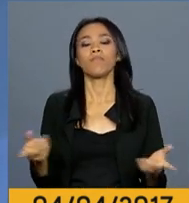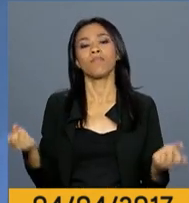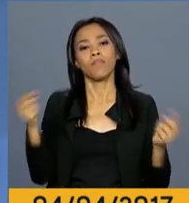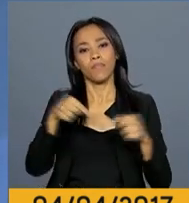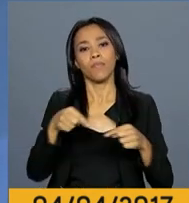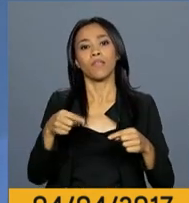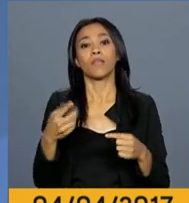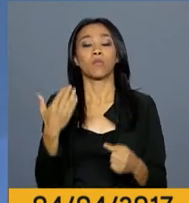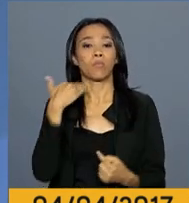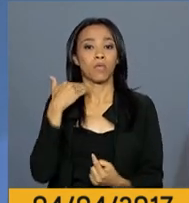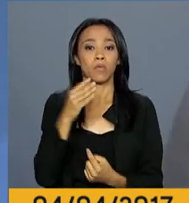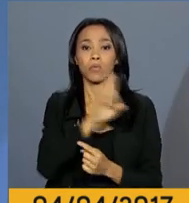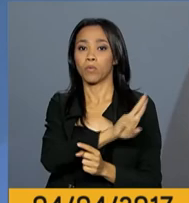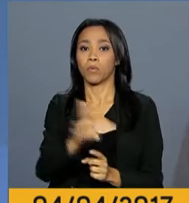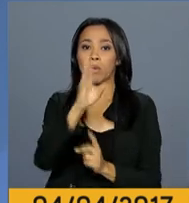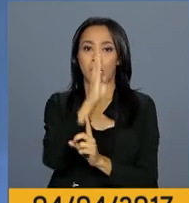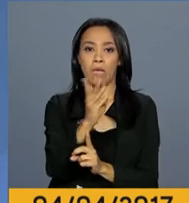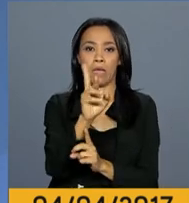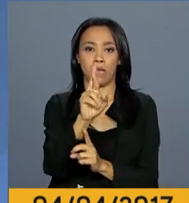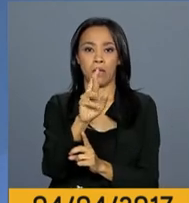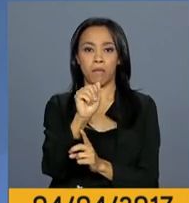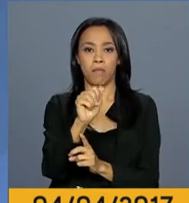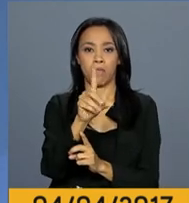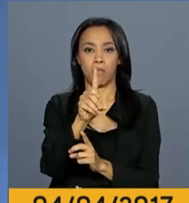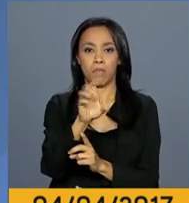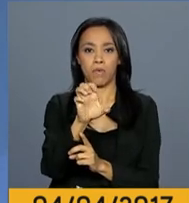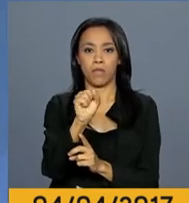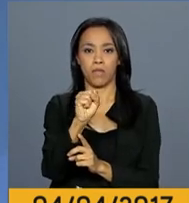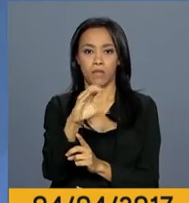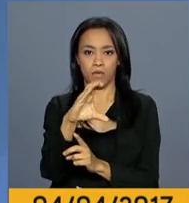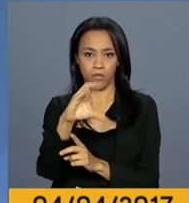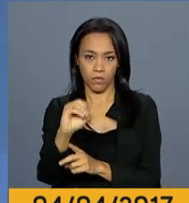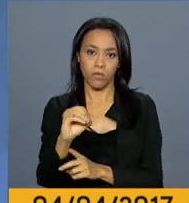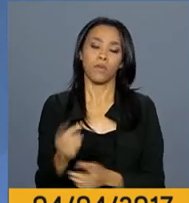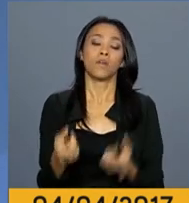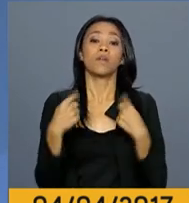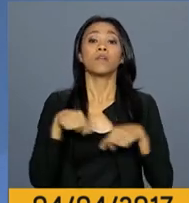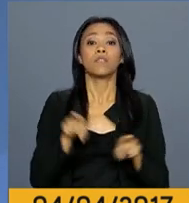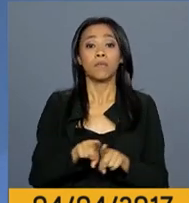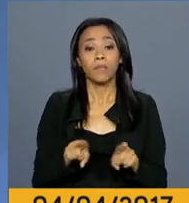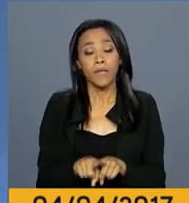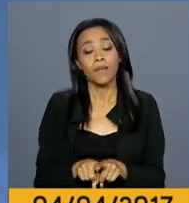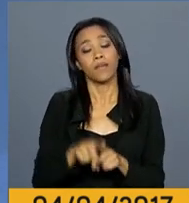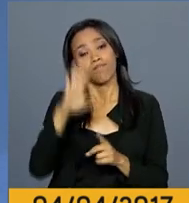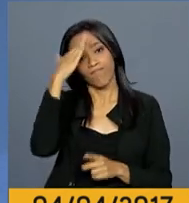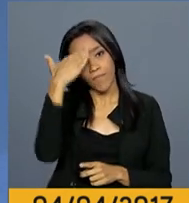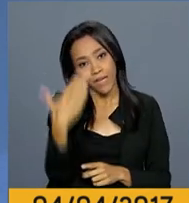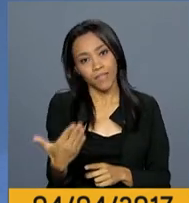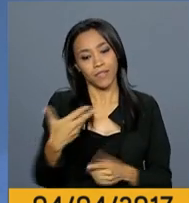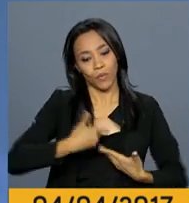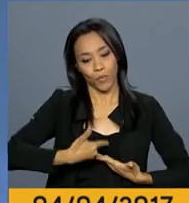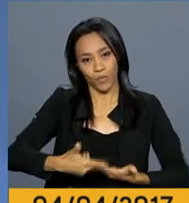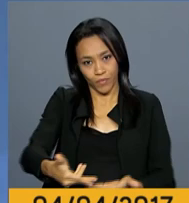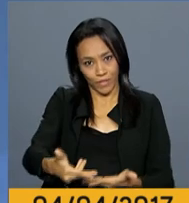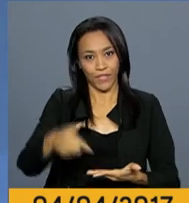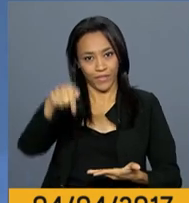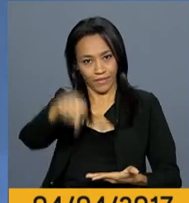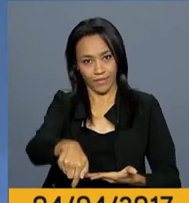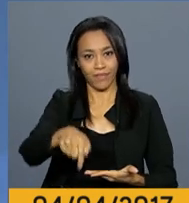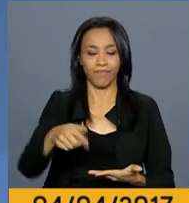logo, Dr. Trabuco, eu quero agradecer-lhe com o convite para